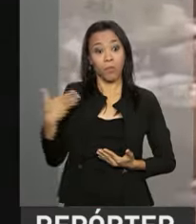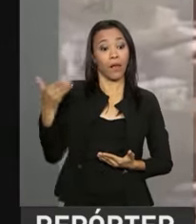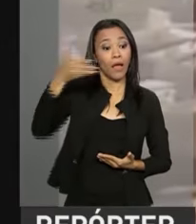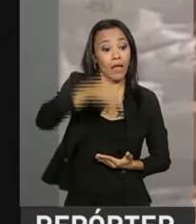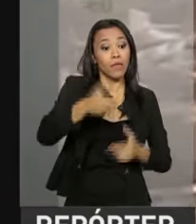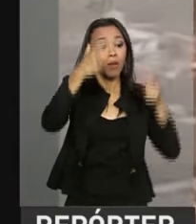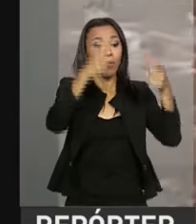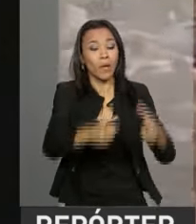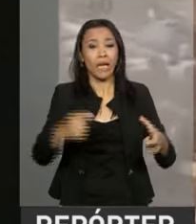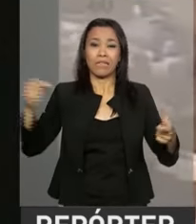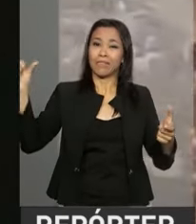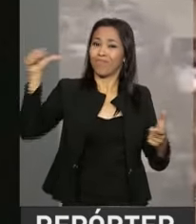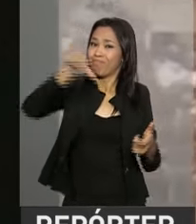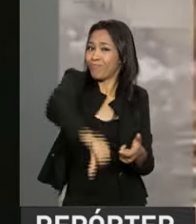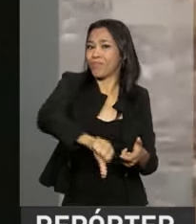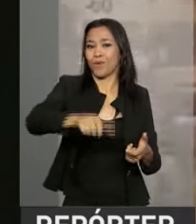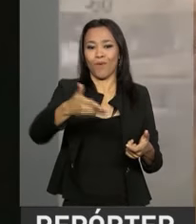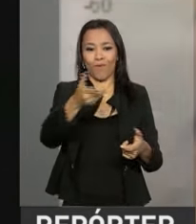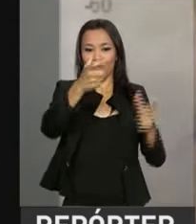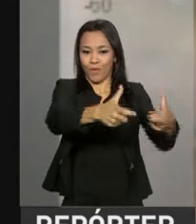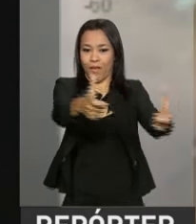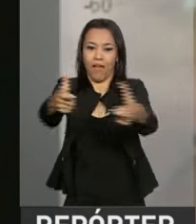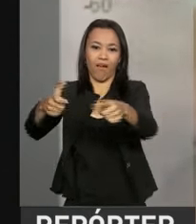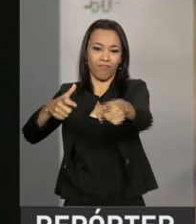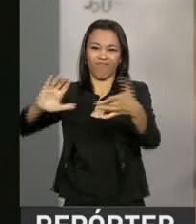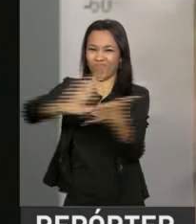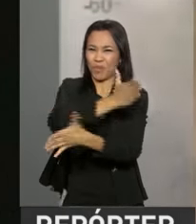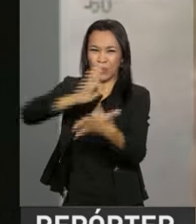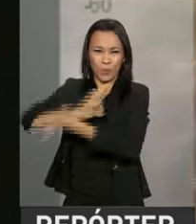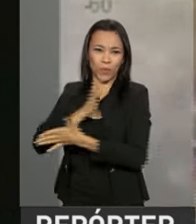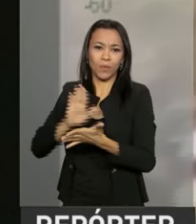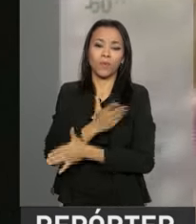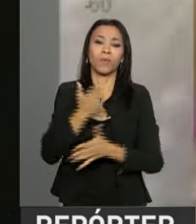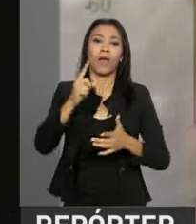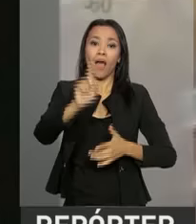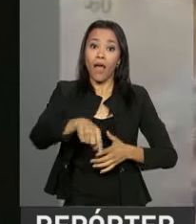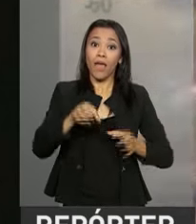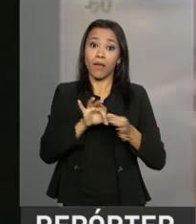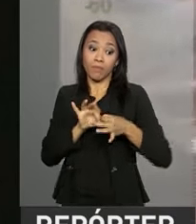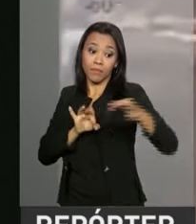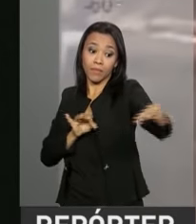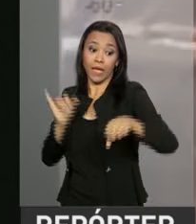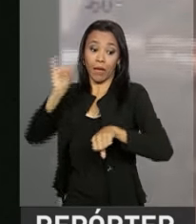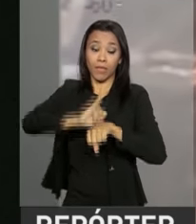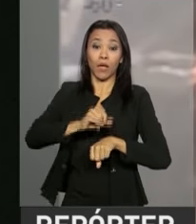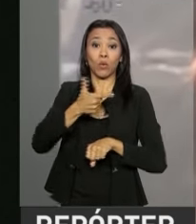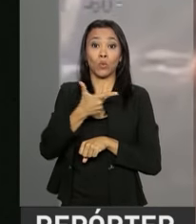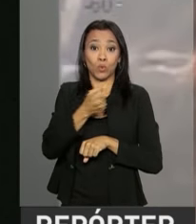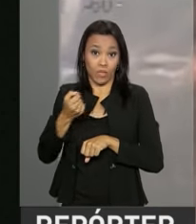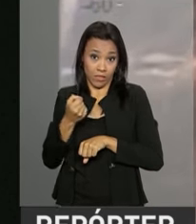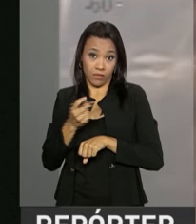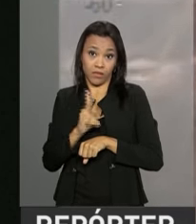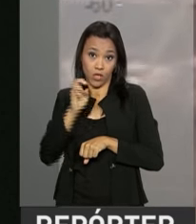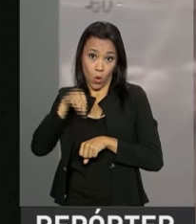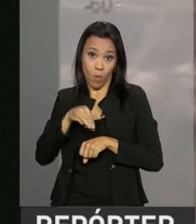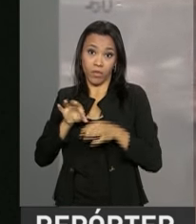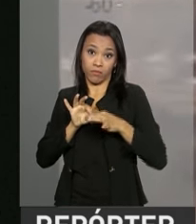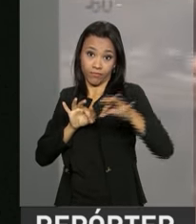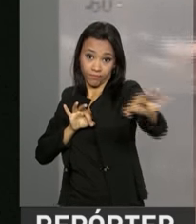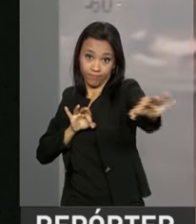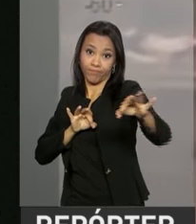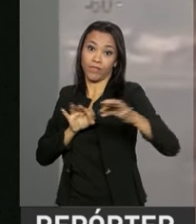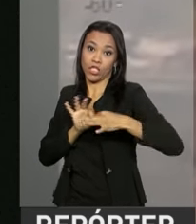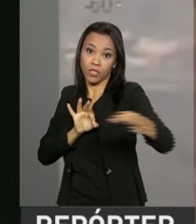mais destruídas do Haiti. As cidades ficam a mais de 200 km de carro da capital, onde fica a base do Brasil